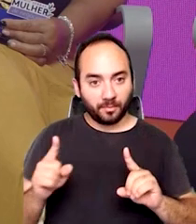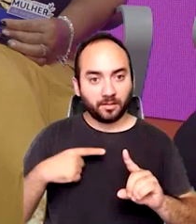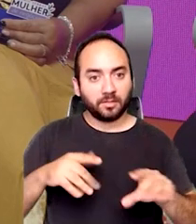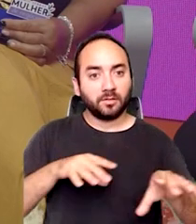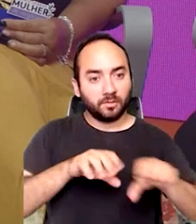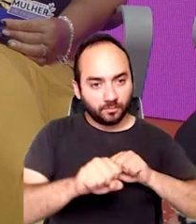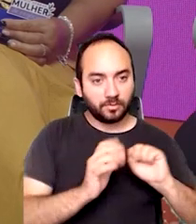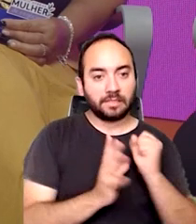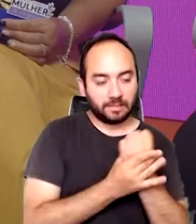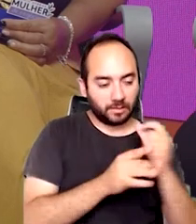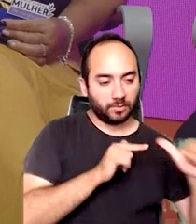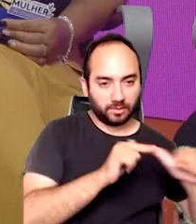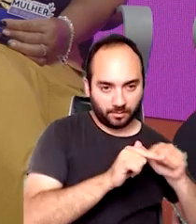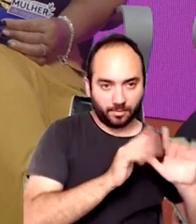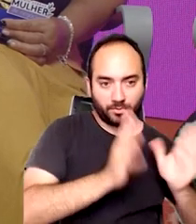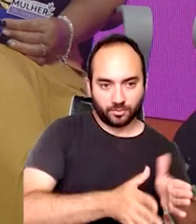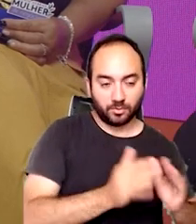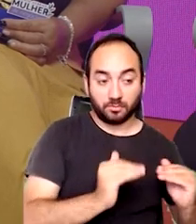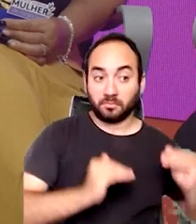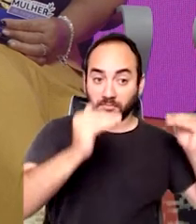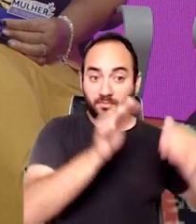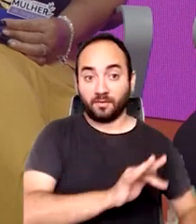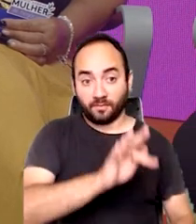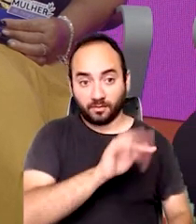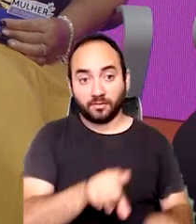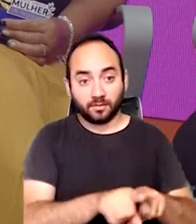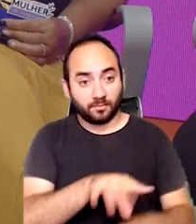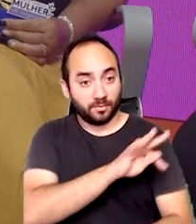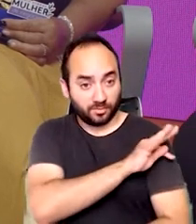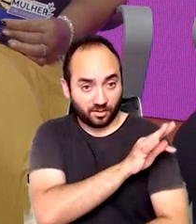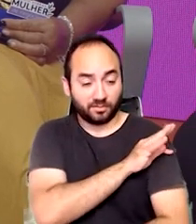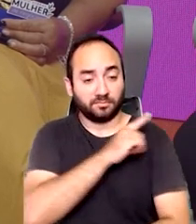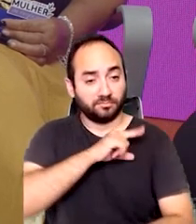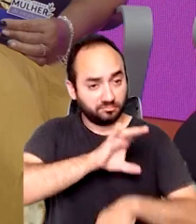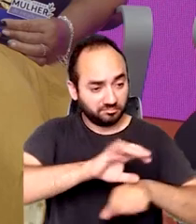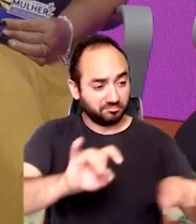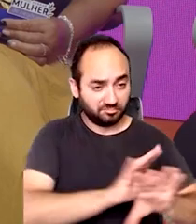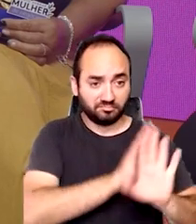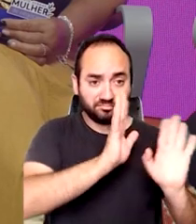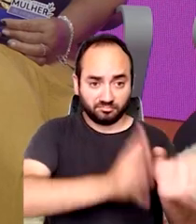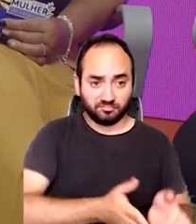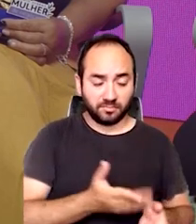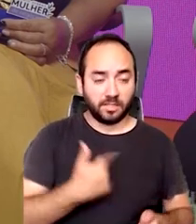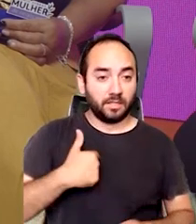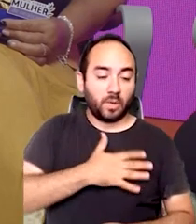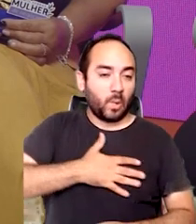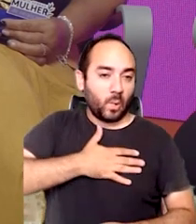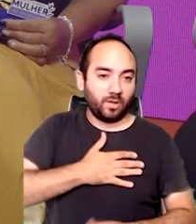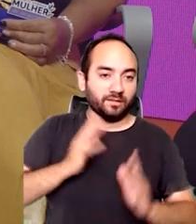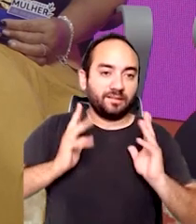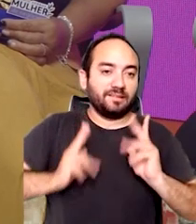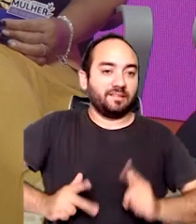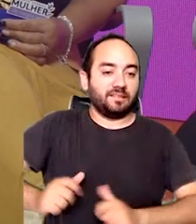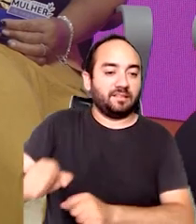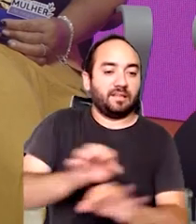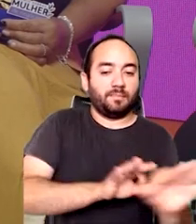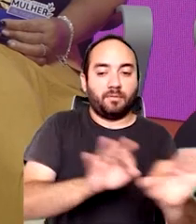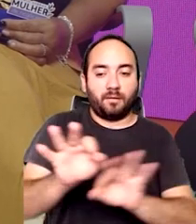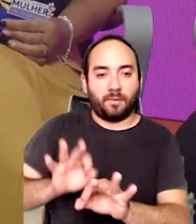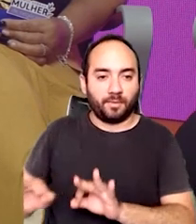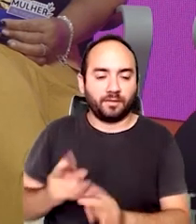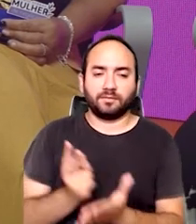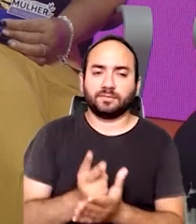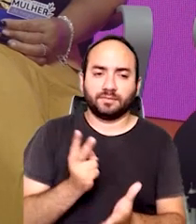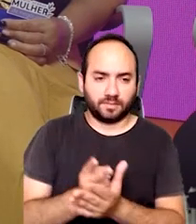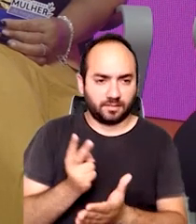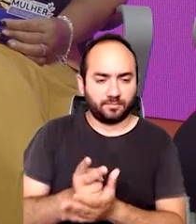apesar de ser formada em segurança de trabalho tanto no nível superior como técnico também né Eu sempre gostei da limpeza desde antes a limpeza